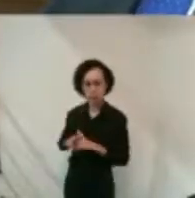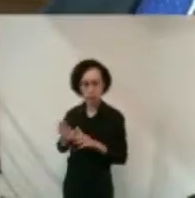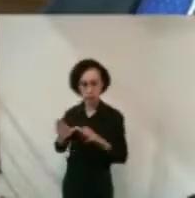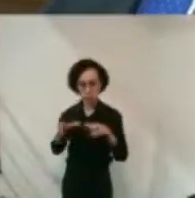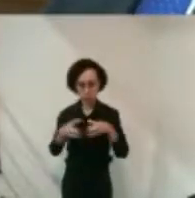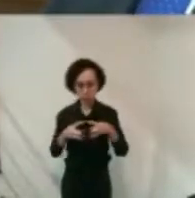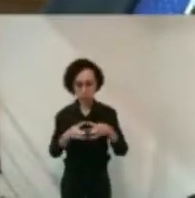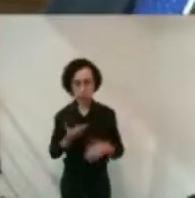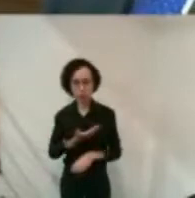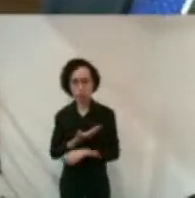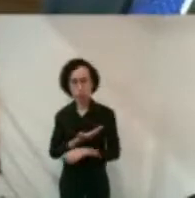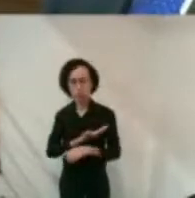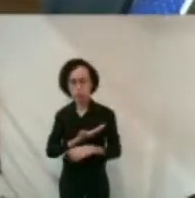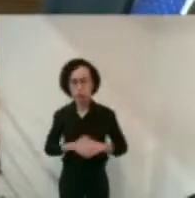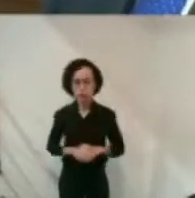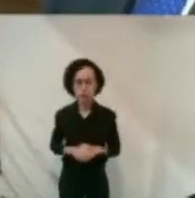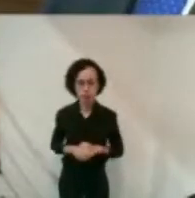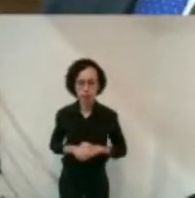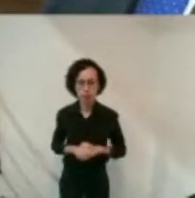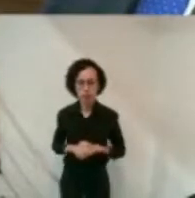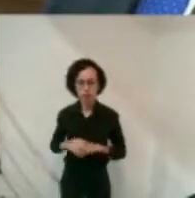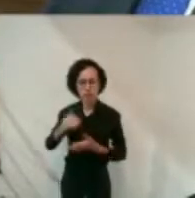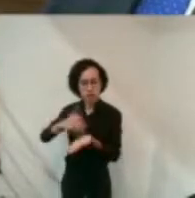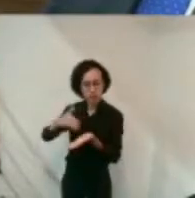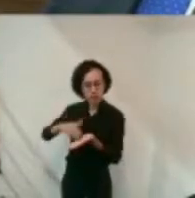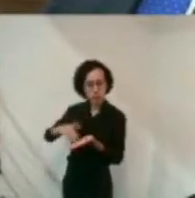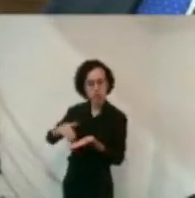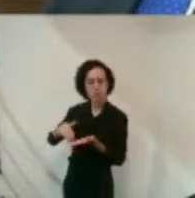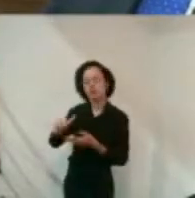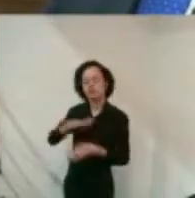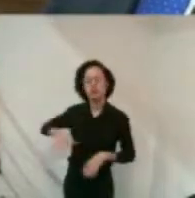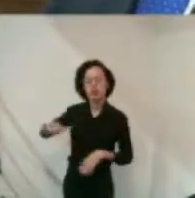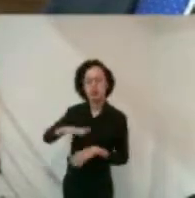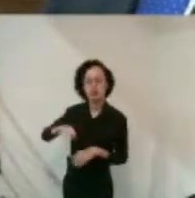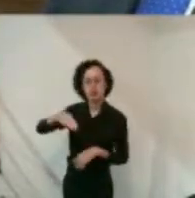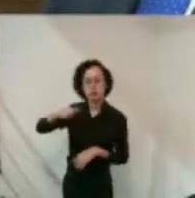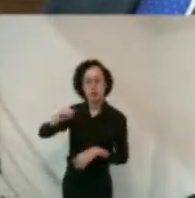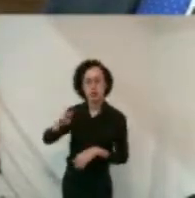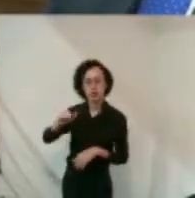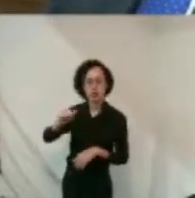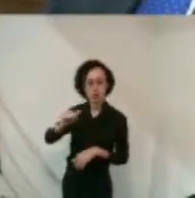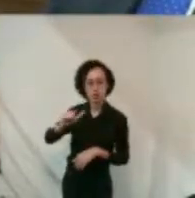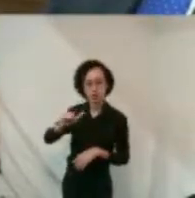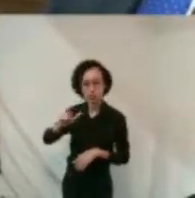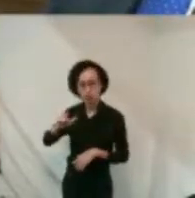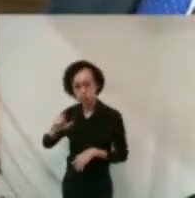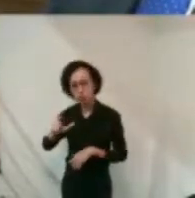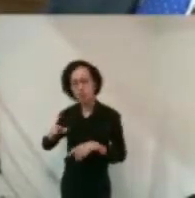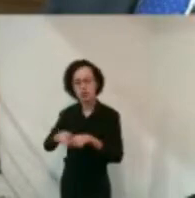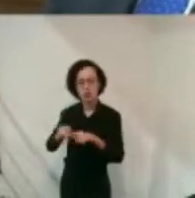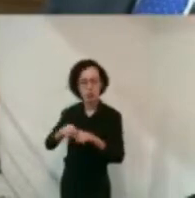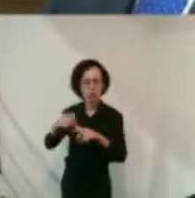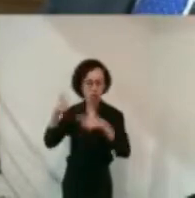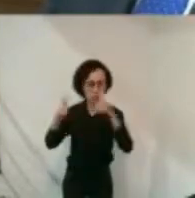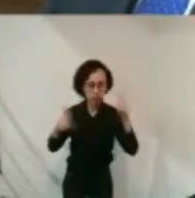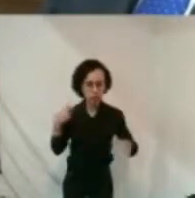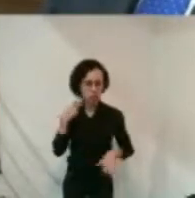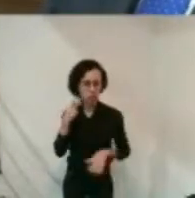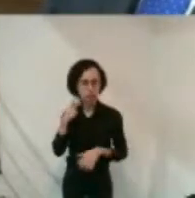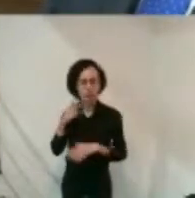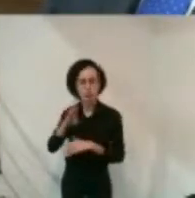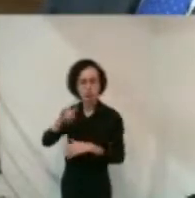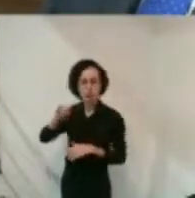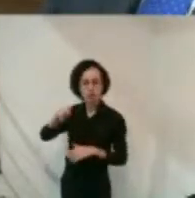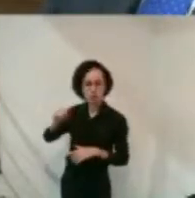equipe, cumprimento nas pessoas do nosso secretário-geral, doutor Maviael, doutora Lisandra, que a visto aqui, doutora Bianca Estela,